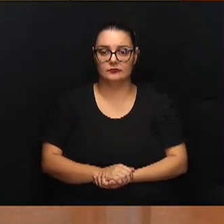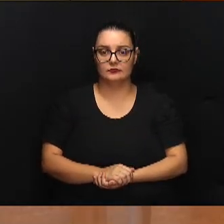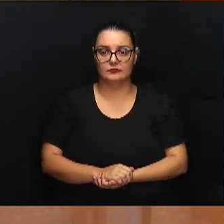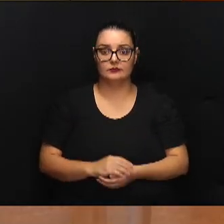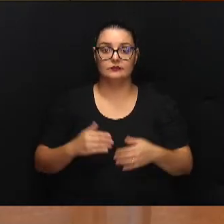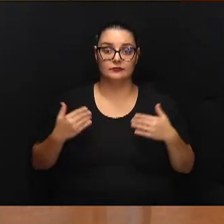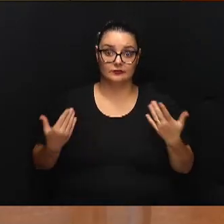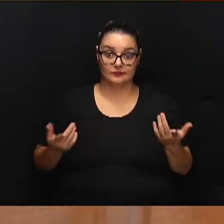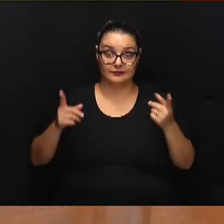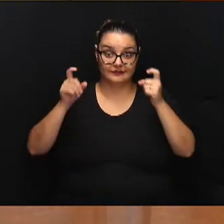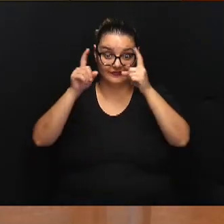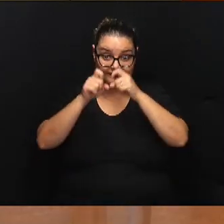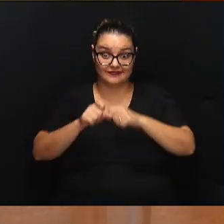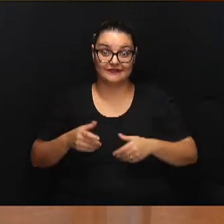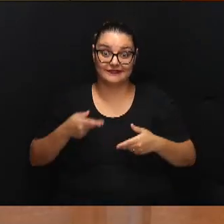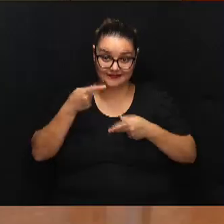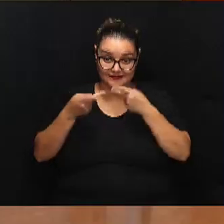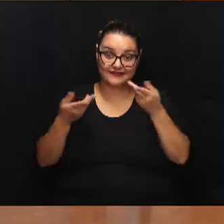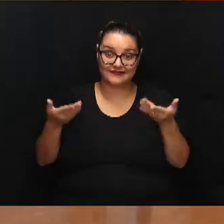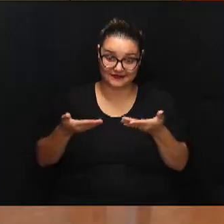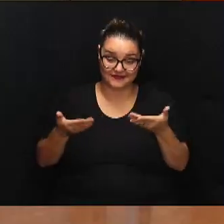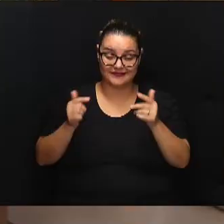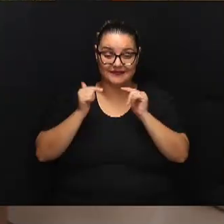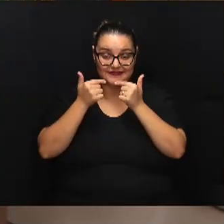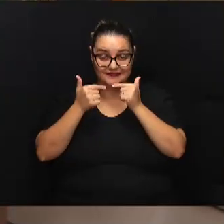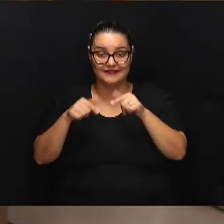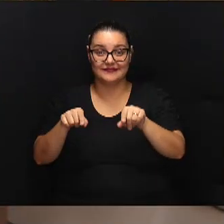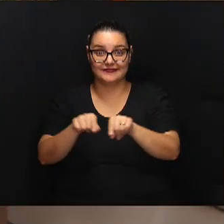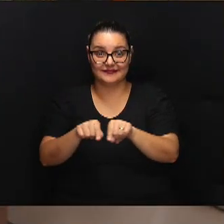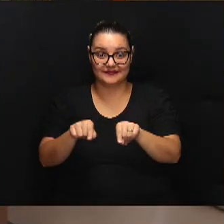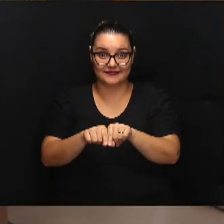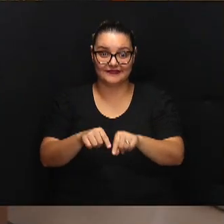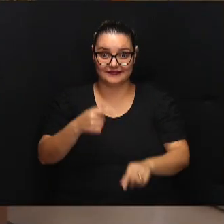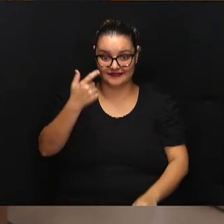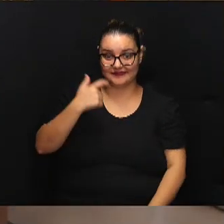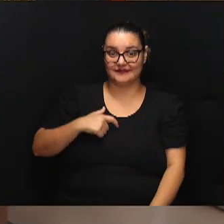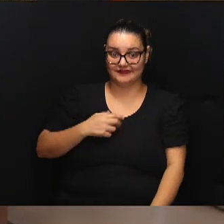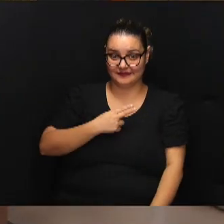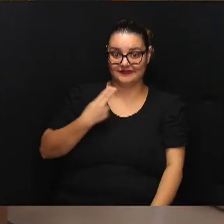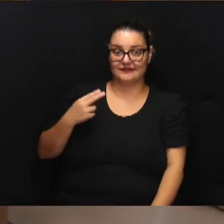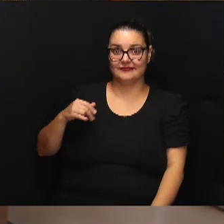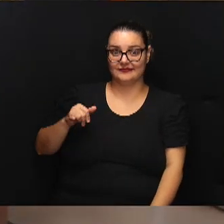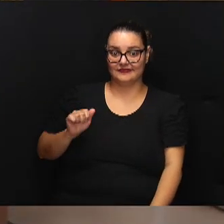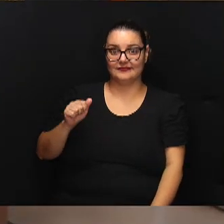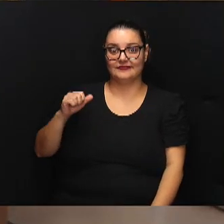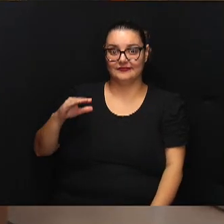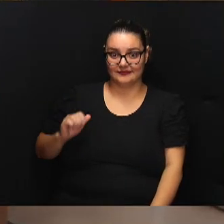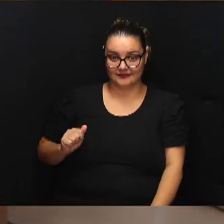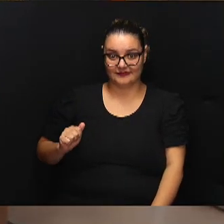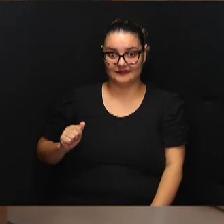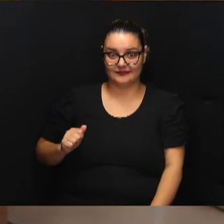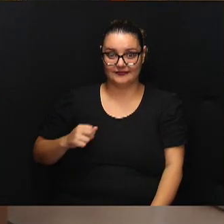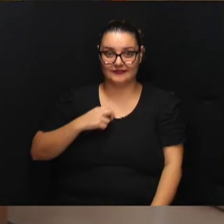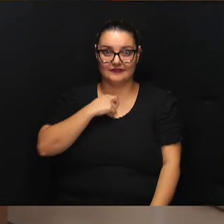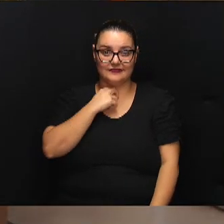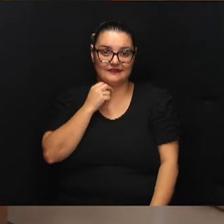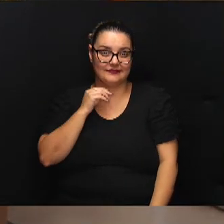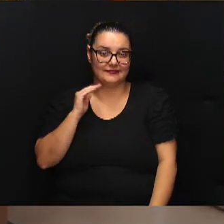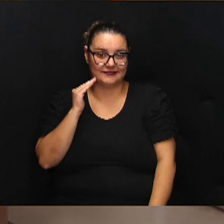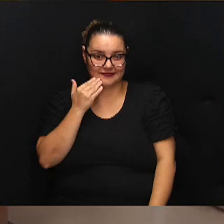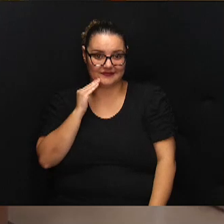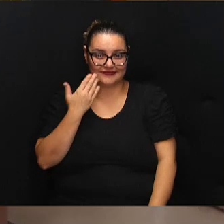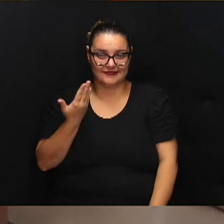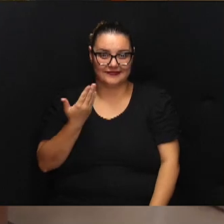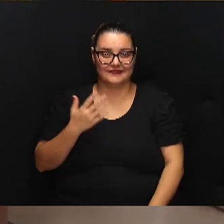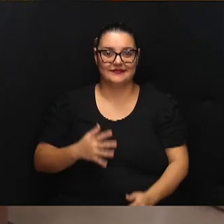Bom, difícil falar agora, né? Também. Me chamo Ianca. Tô com a voz um pouco ruim, gente. A